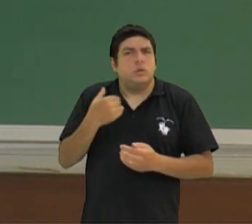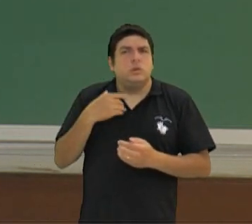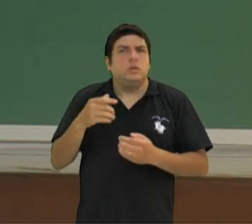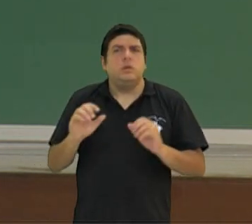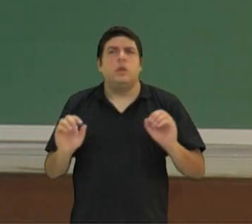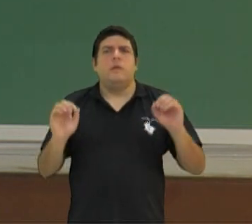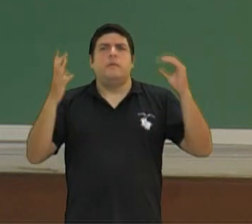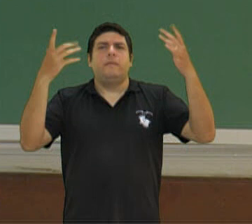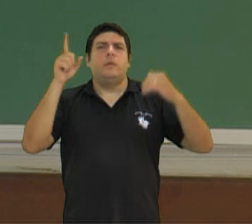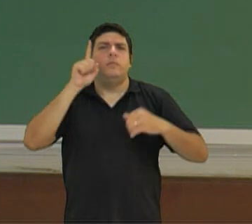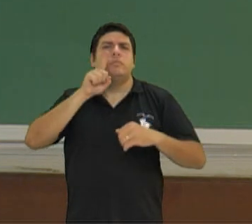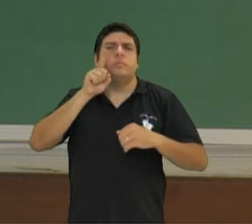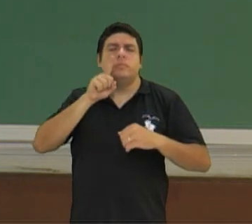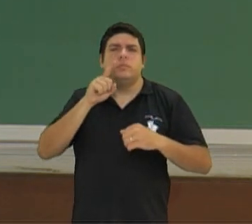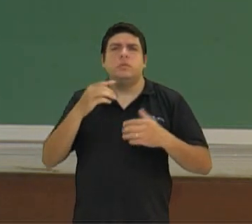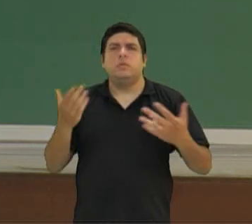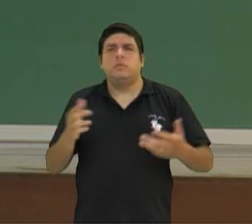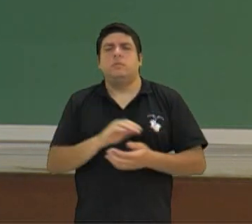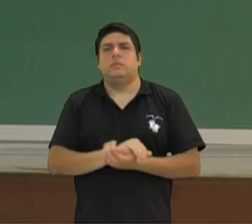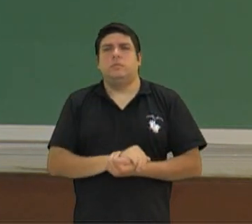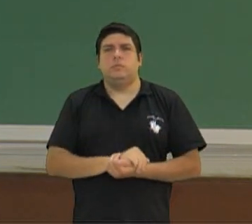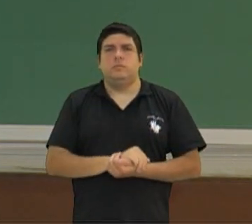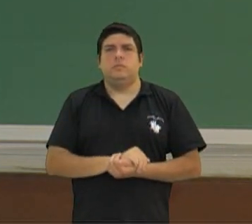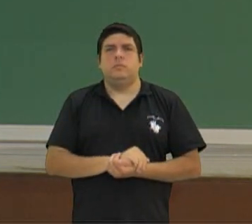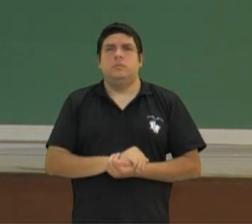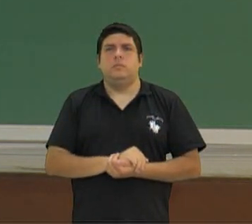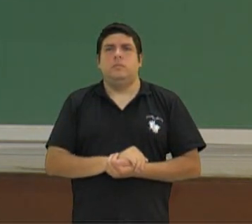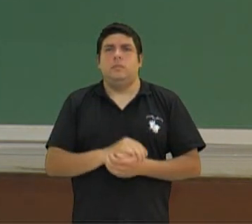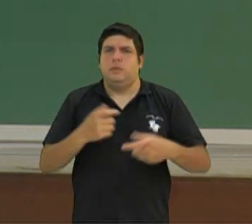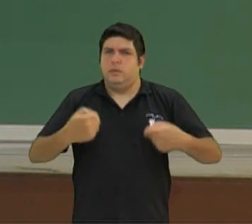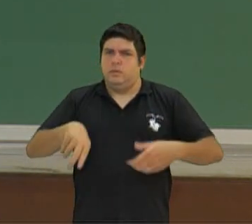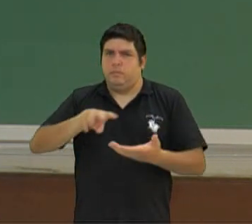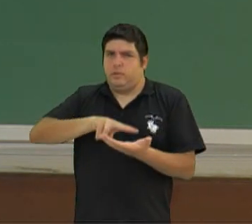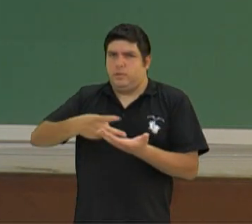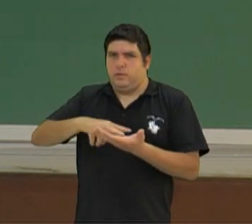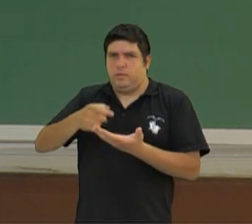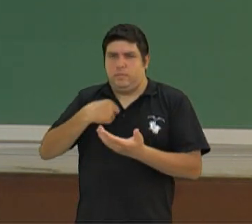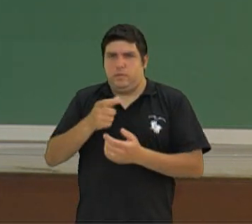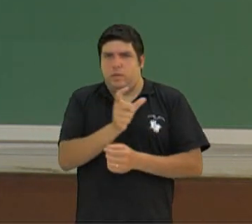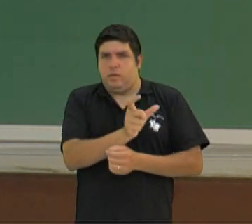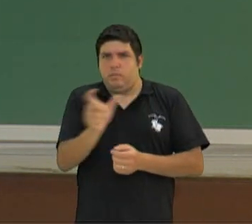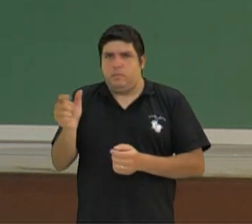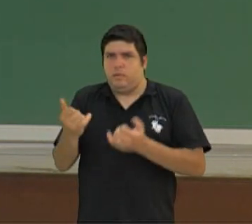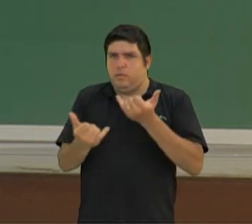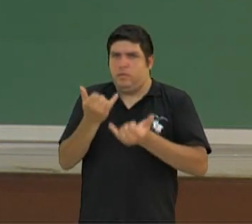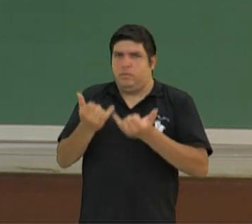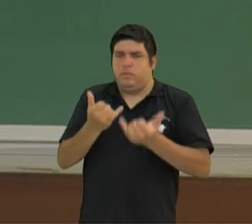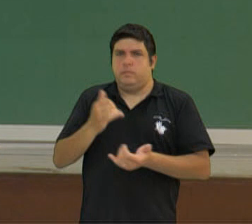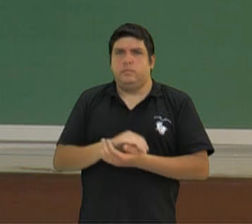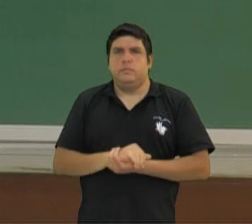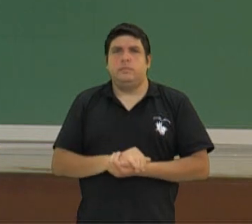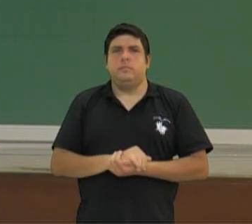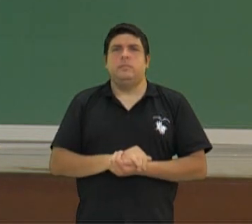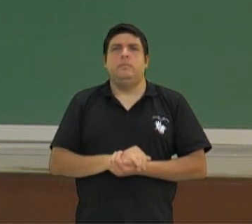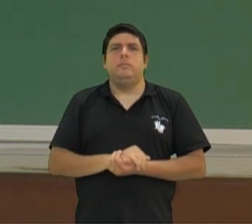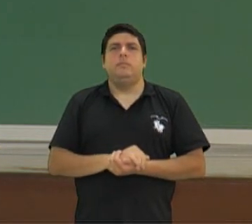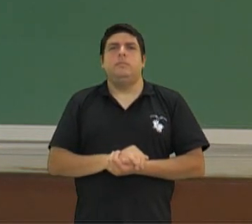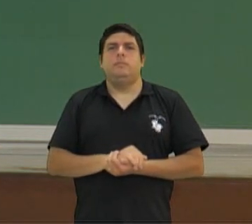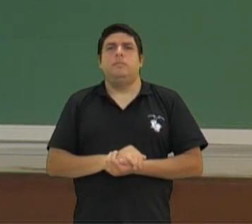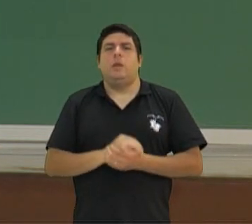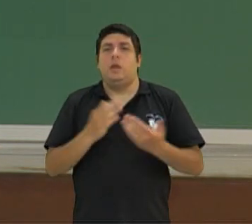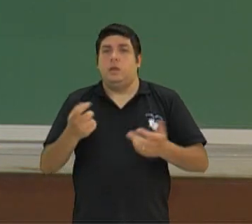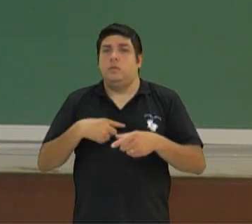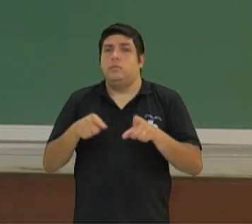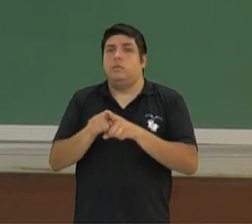Unidos? Eu tenho aqui três opções, né? Não preciso traduzir porque é bem cognato as palavras aqui, os meses do ano. Lembrando aqui, né, pessoal, vale a